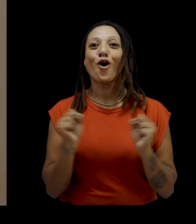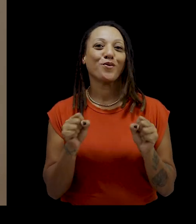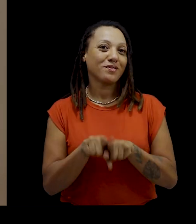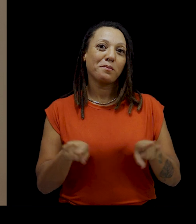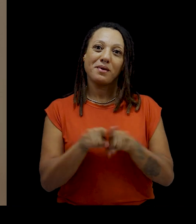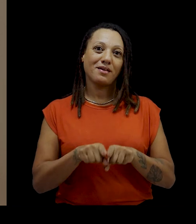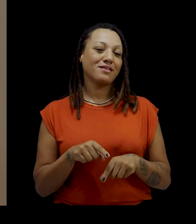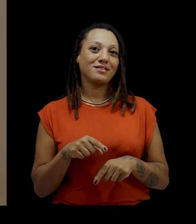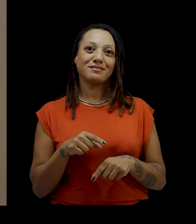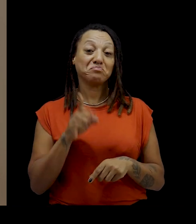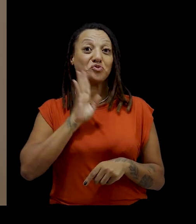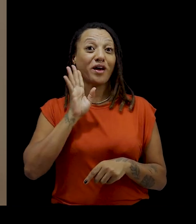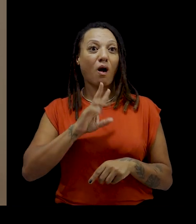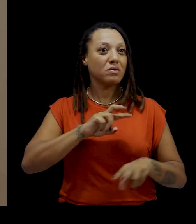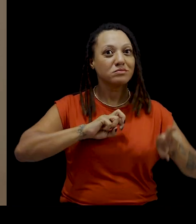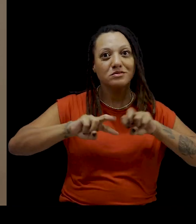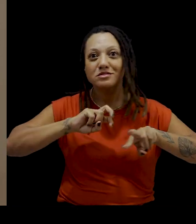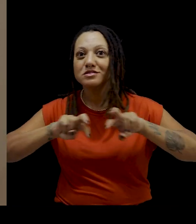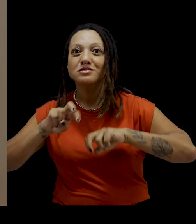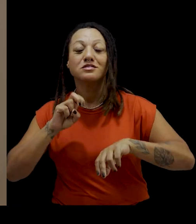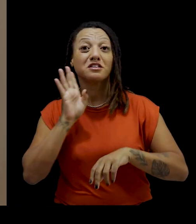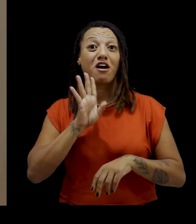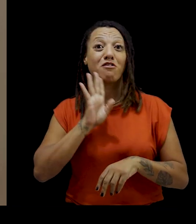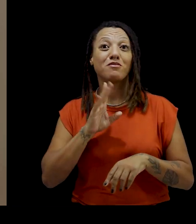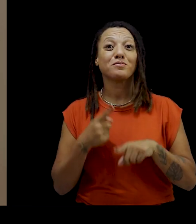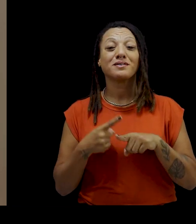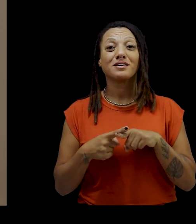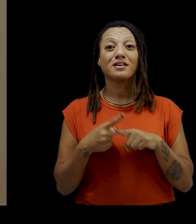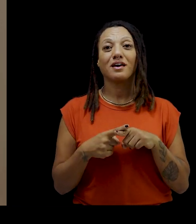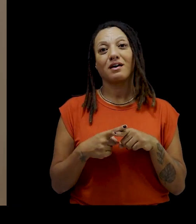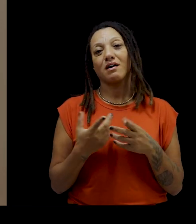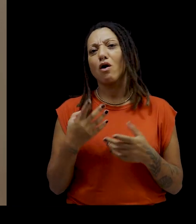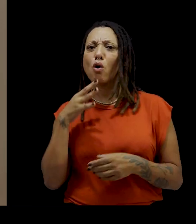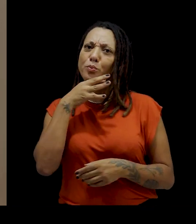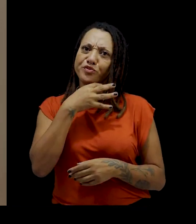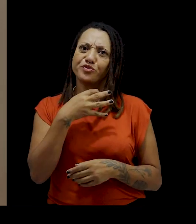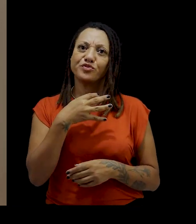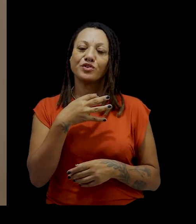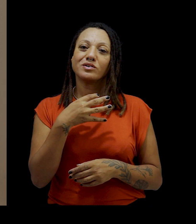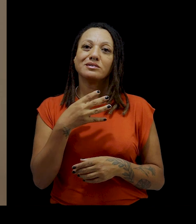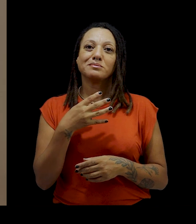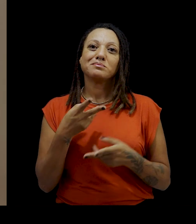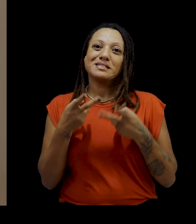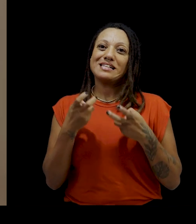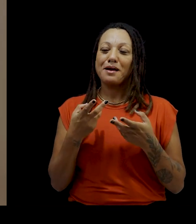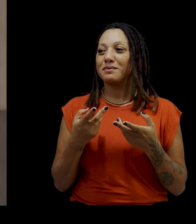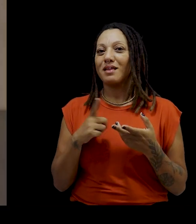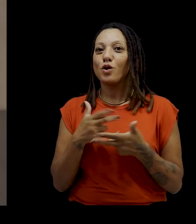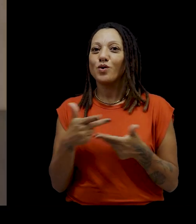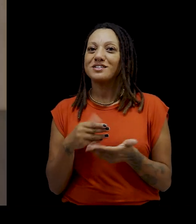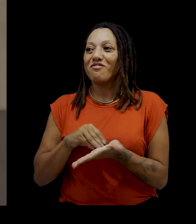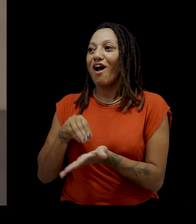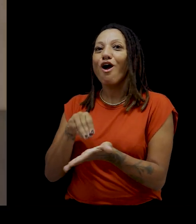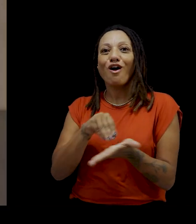eu adoro também, assim, então é muito legal, acho que tem um lugar de, claro, ter uma precarização da